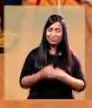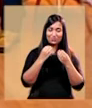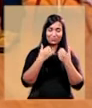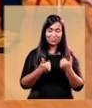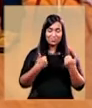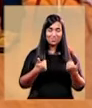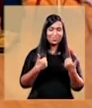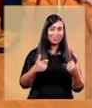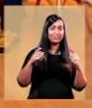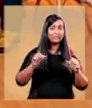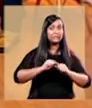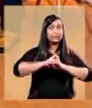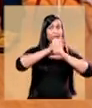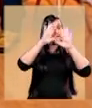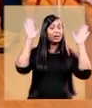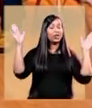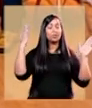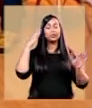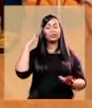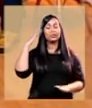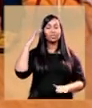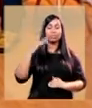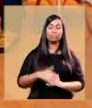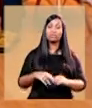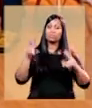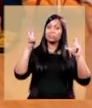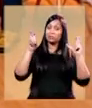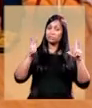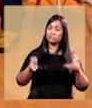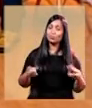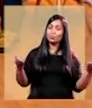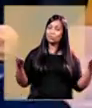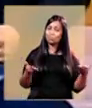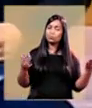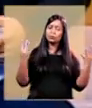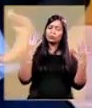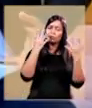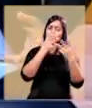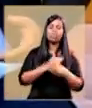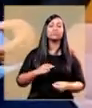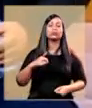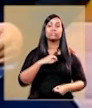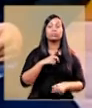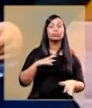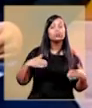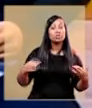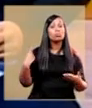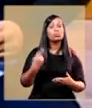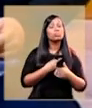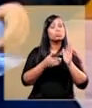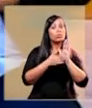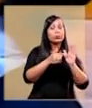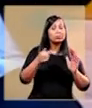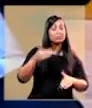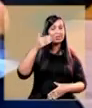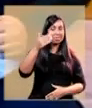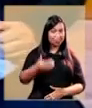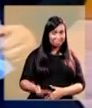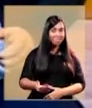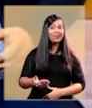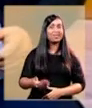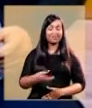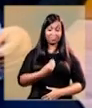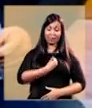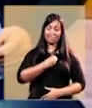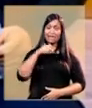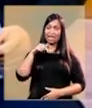Muito bom. Muito esclarecedor. Esclarecedor. Esse assunto é belíssimo e a gente promete que semana que vem